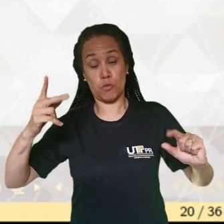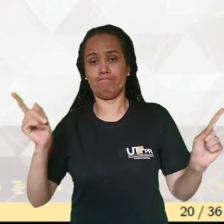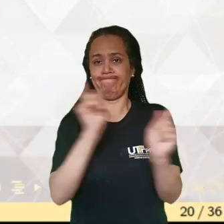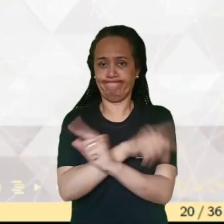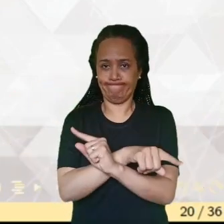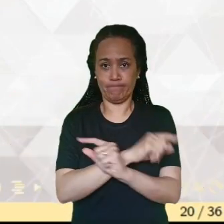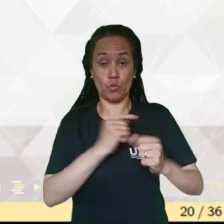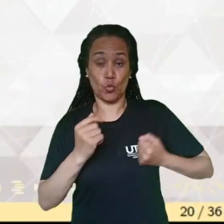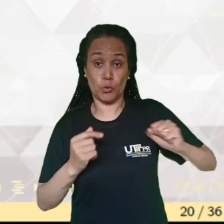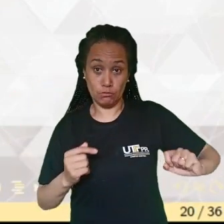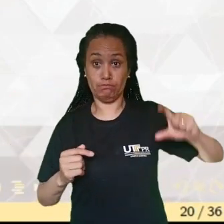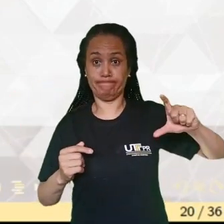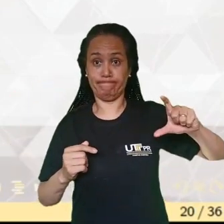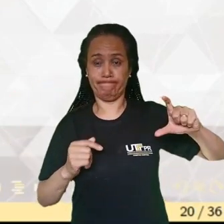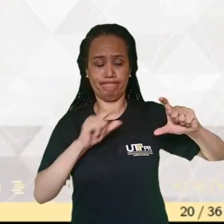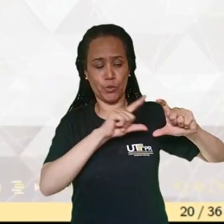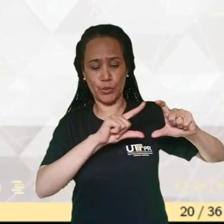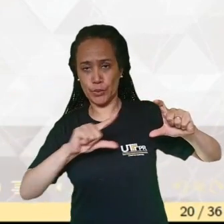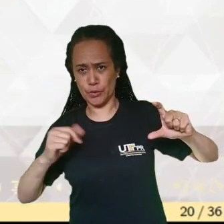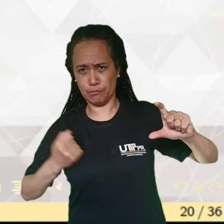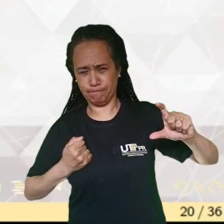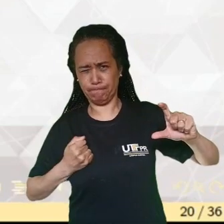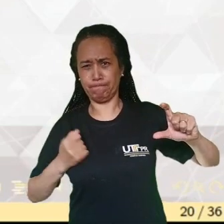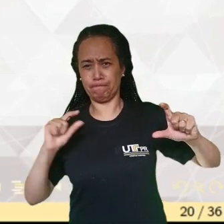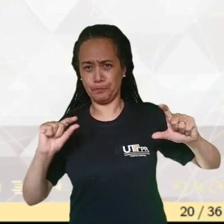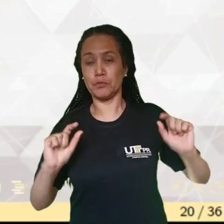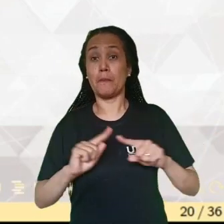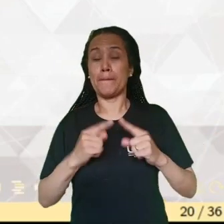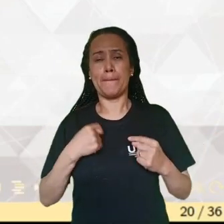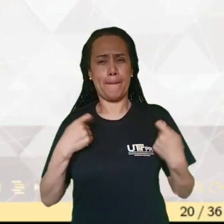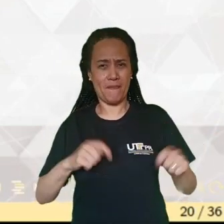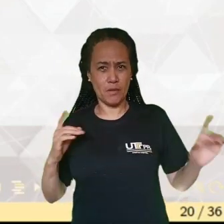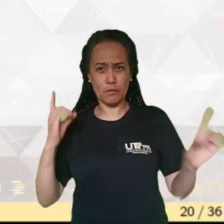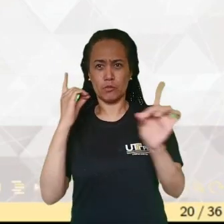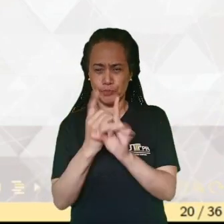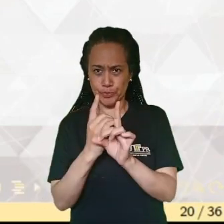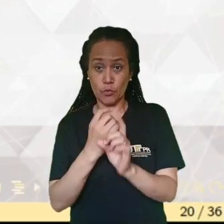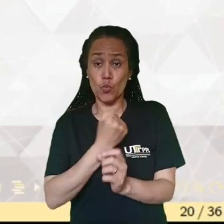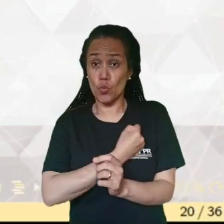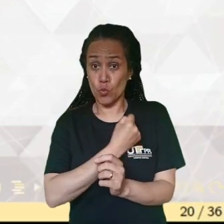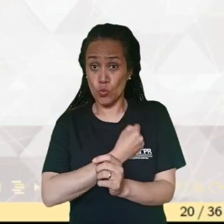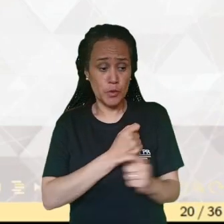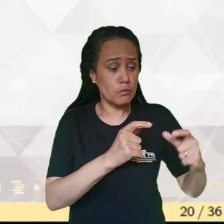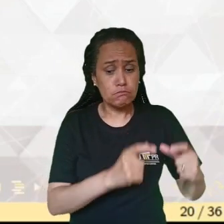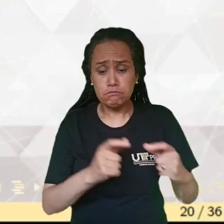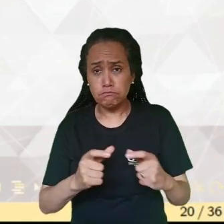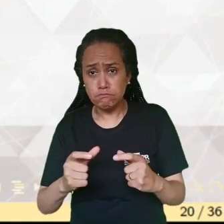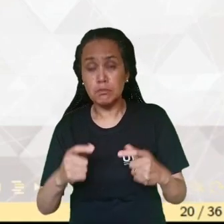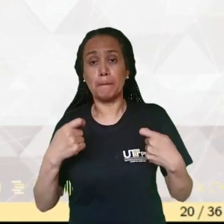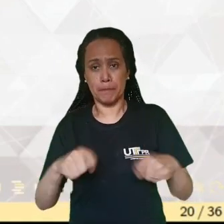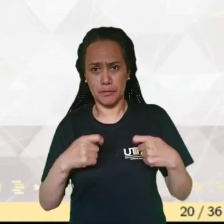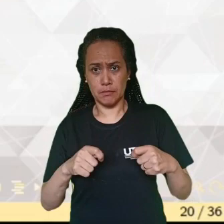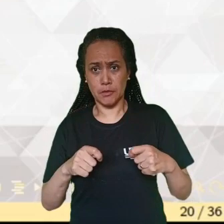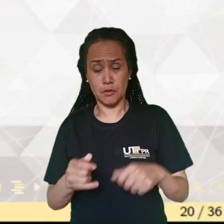que eu tenho que encontrar o elemento ou o número que está numa determinada posição. Ou seja, uma posição centrada. Neste